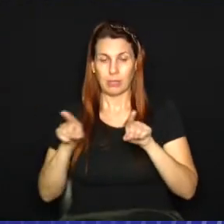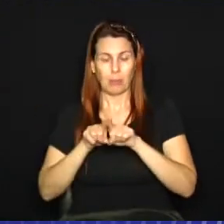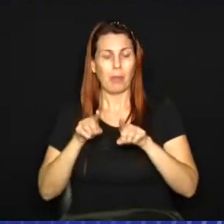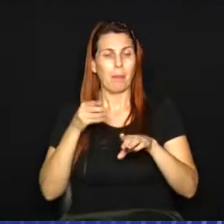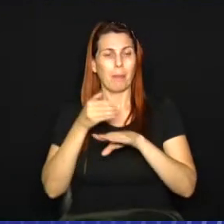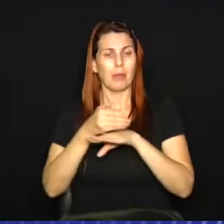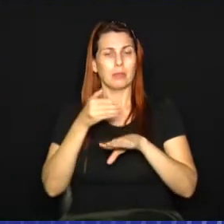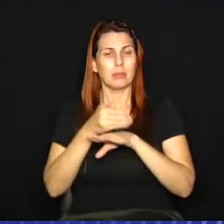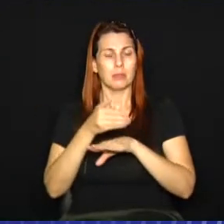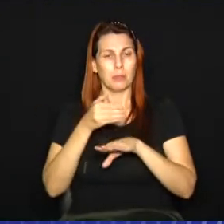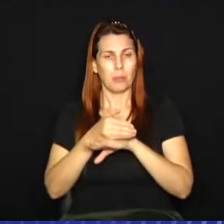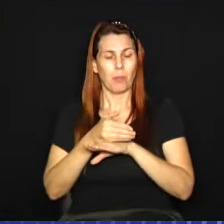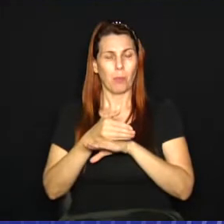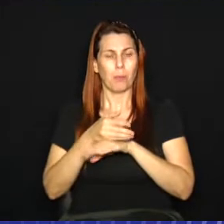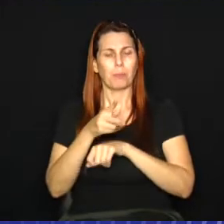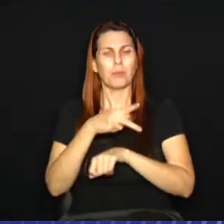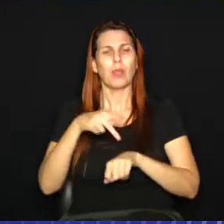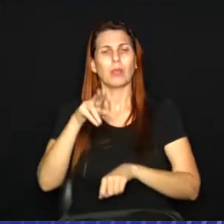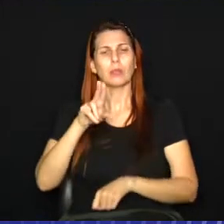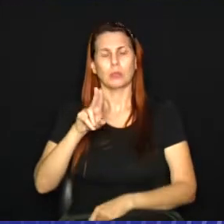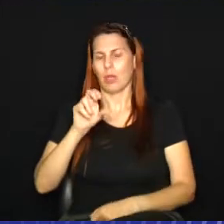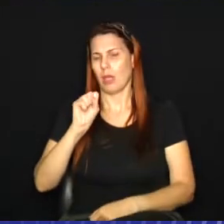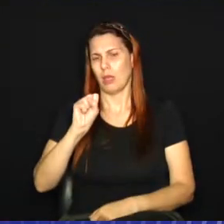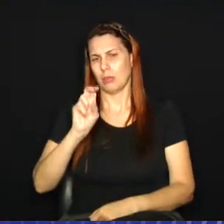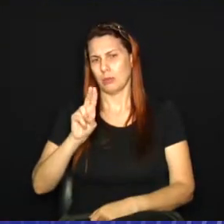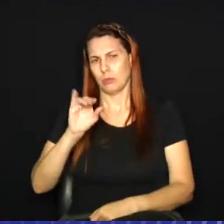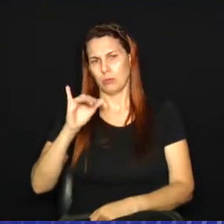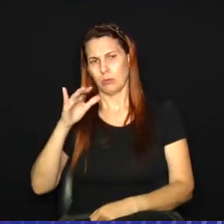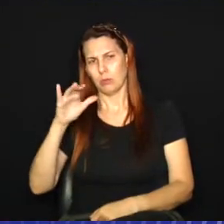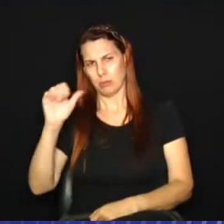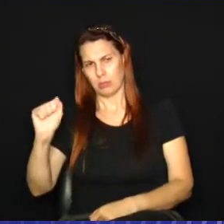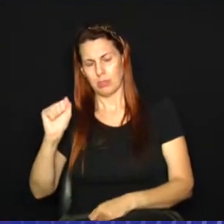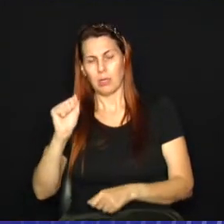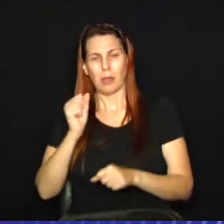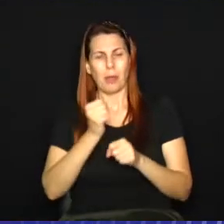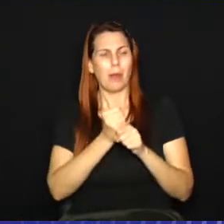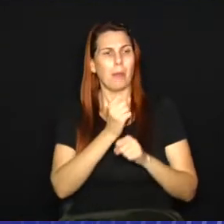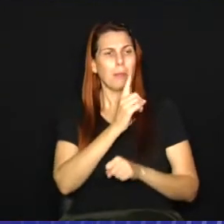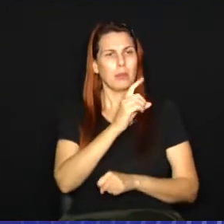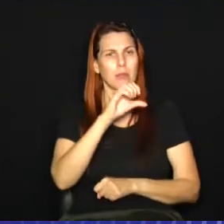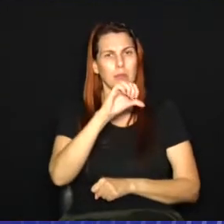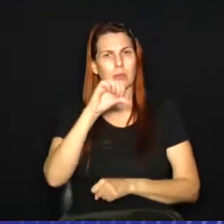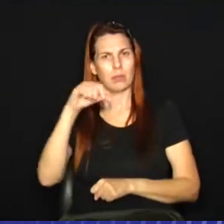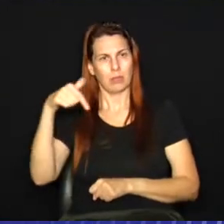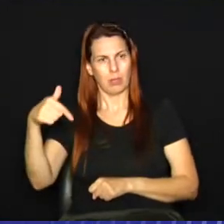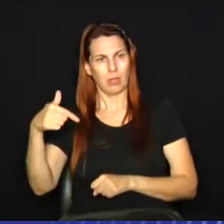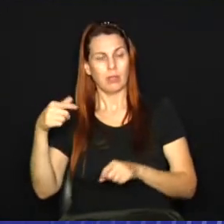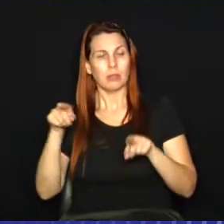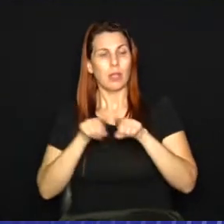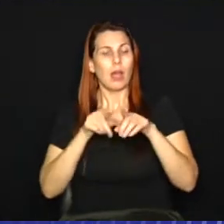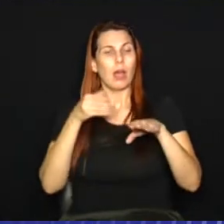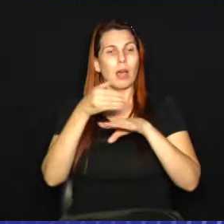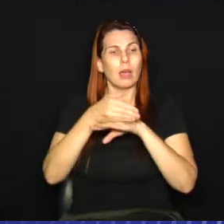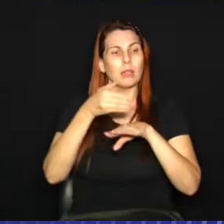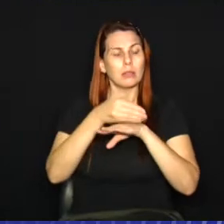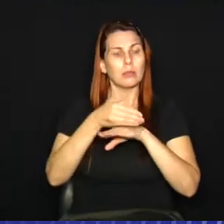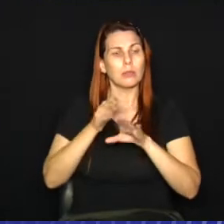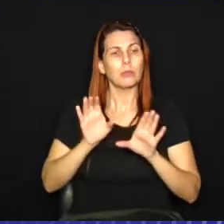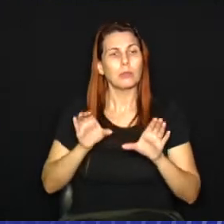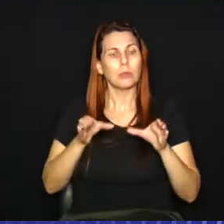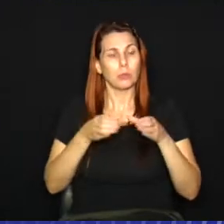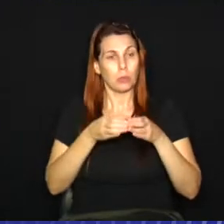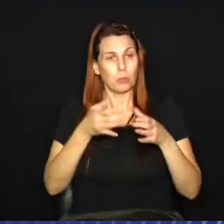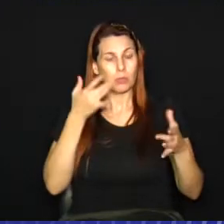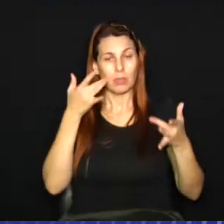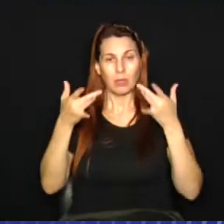em 1997. Ainda no campo artístico, foi convidado a participar do grupo Andaime de Teatro